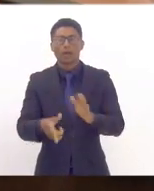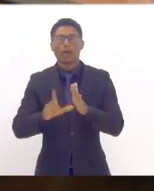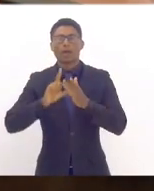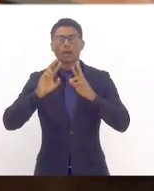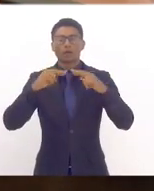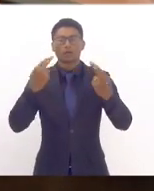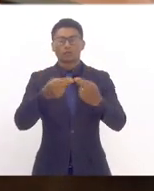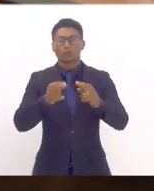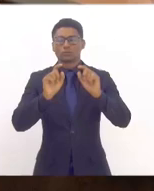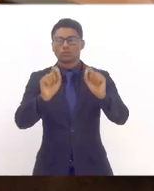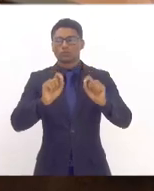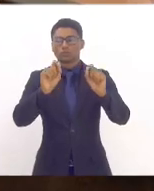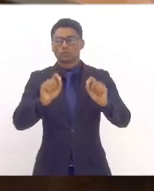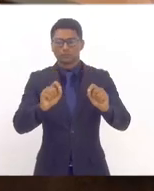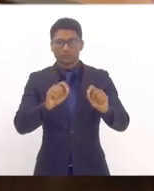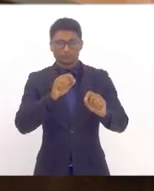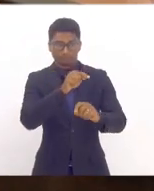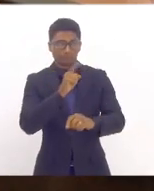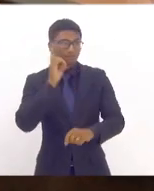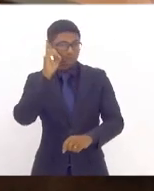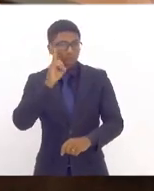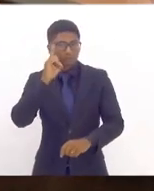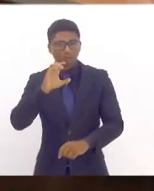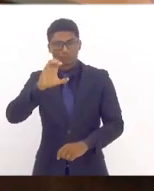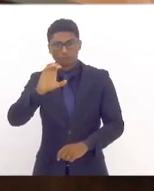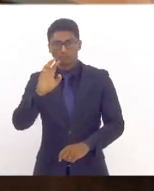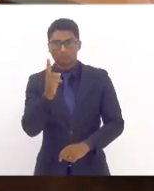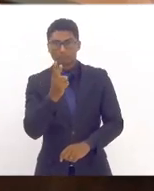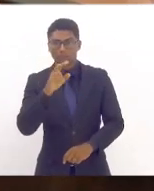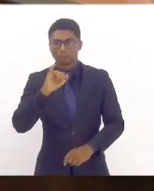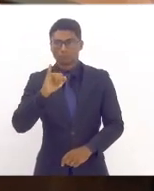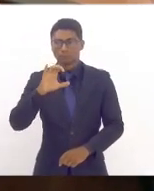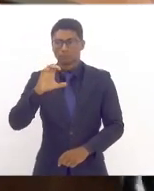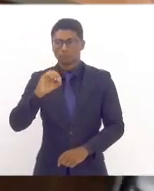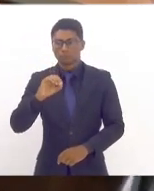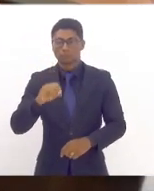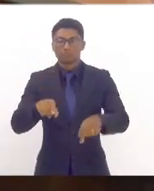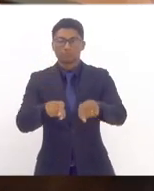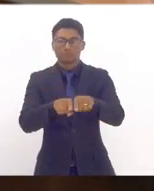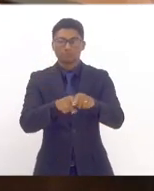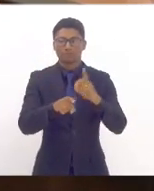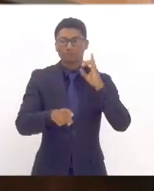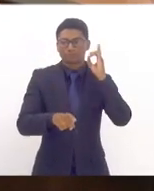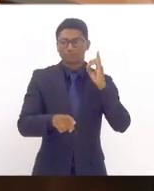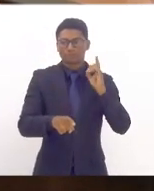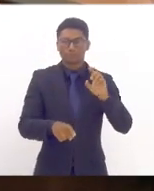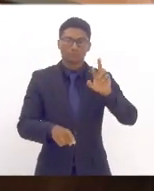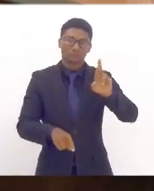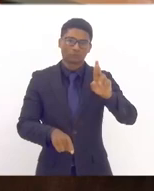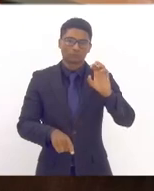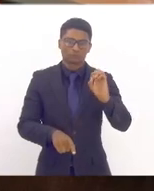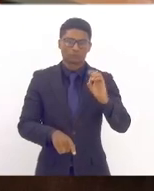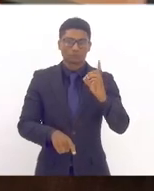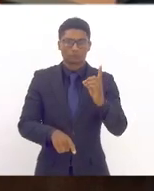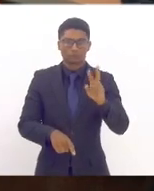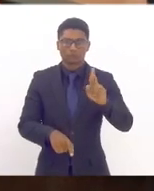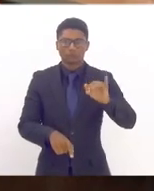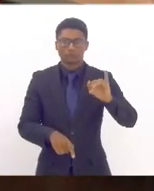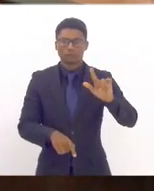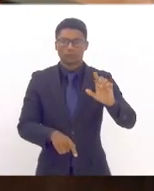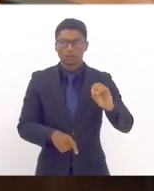Deputado Chico Machado Deputado Rodrigo Amorim Deputado